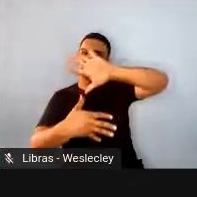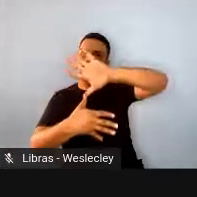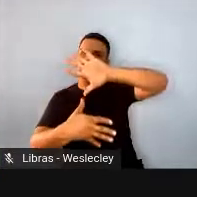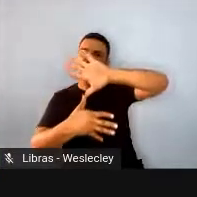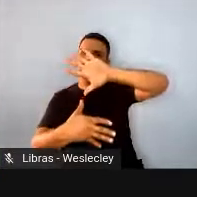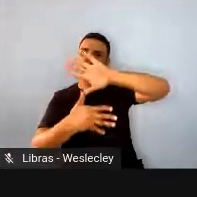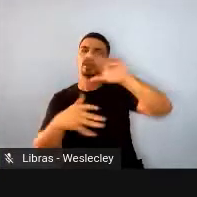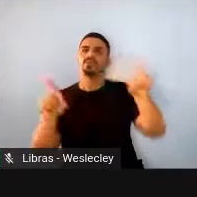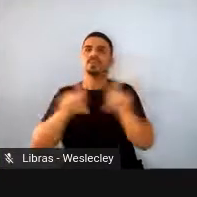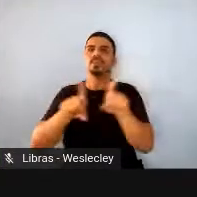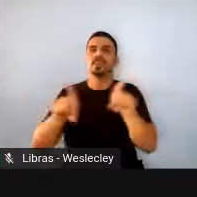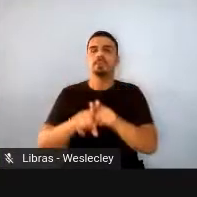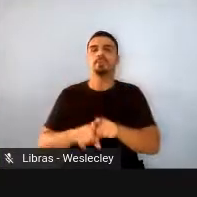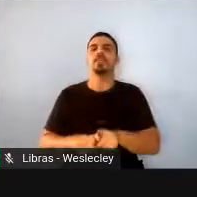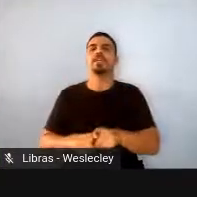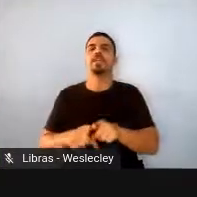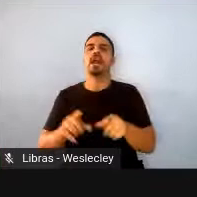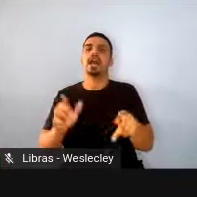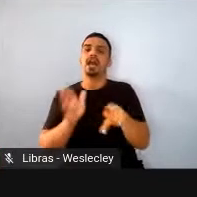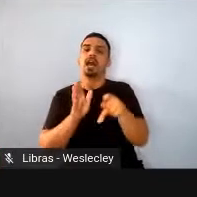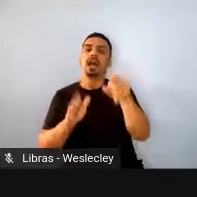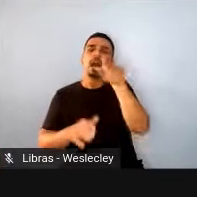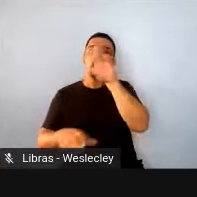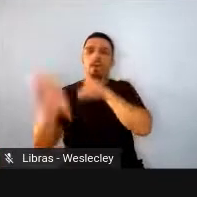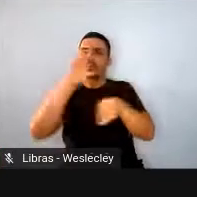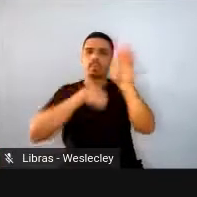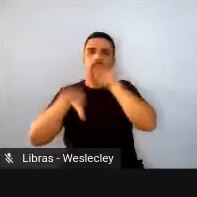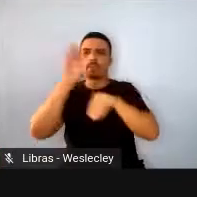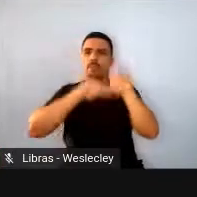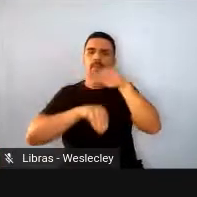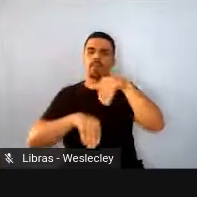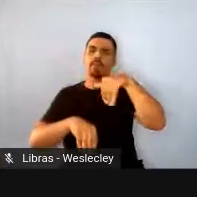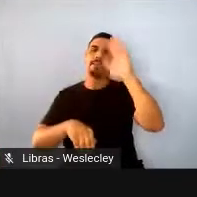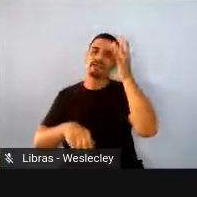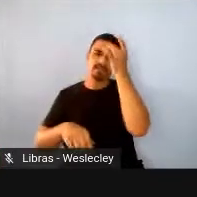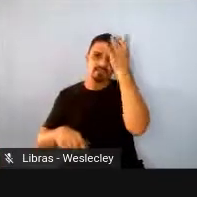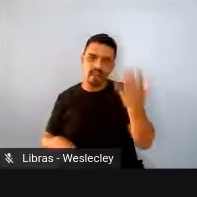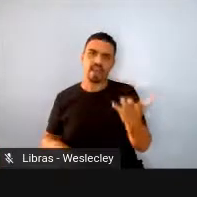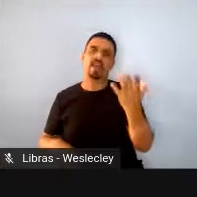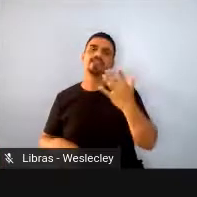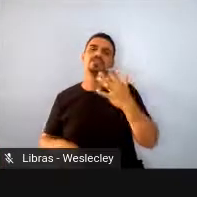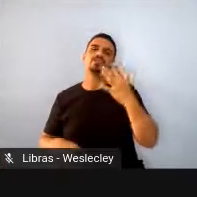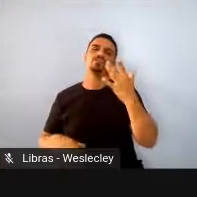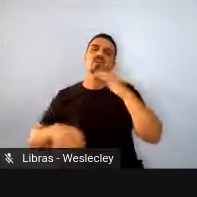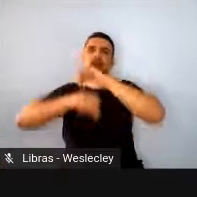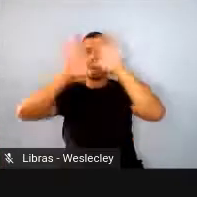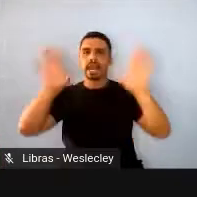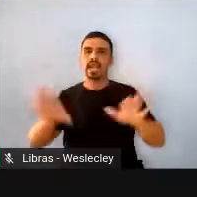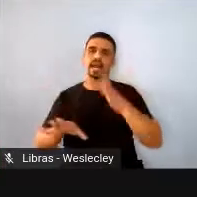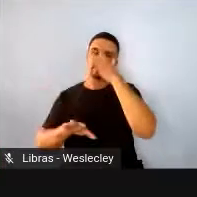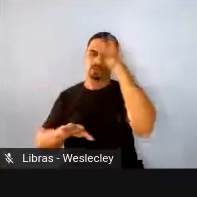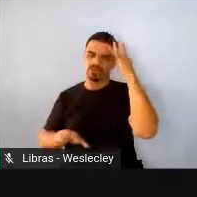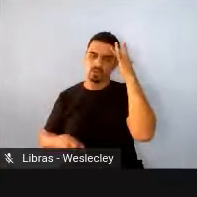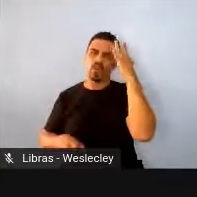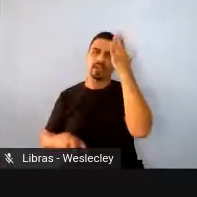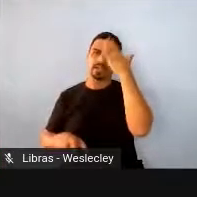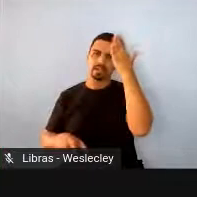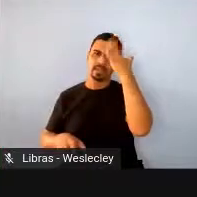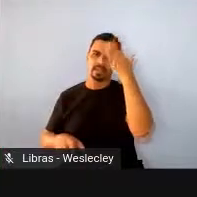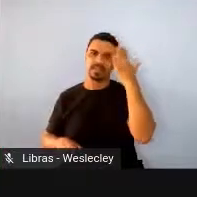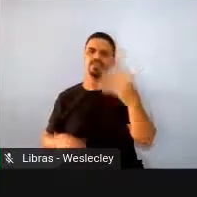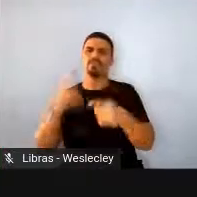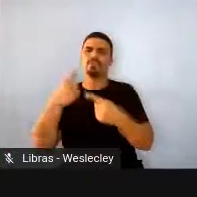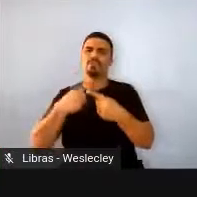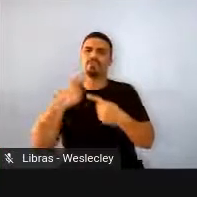letramento político. A informação oral, ela é mais fácil, mais clara de ser compreendida pelo cidadão do que a escrita, que muitas vezes